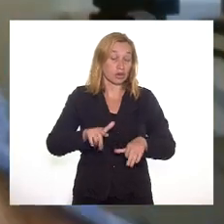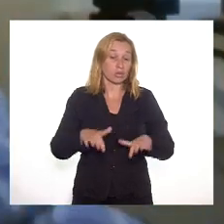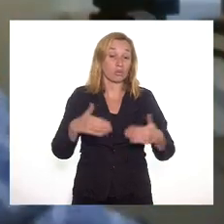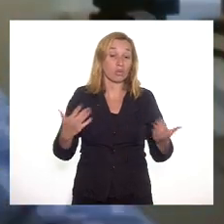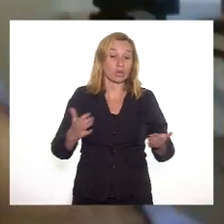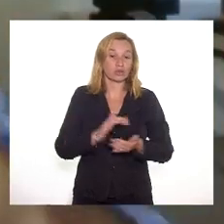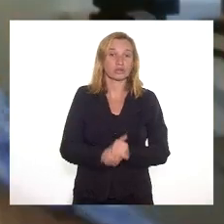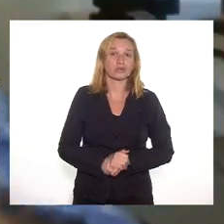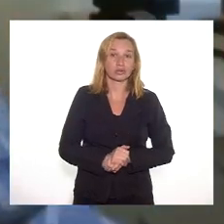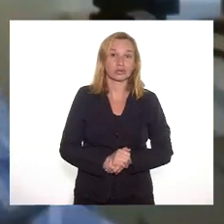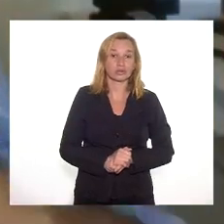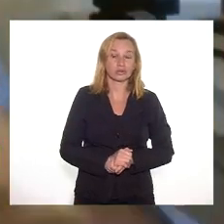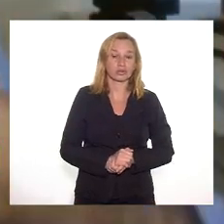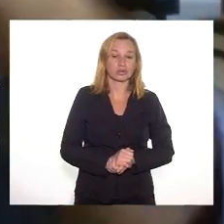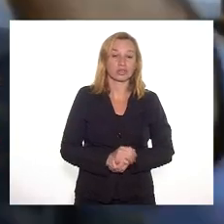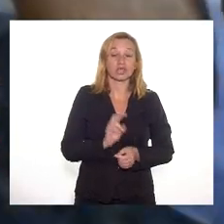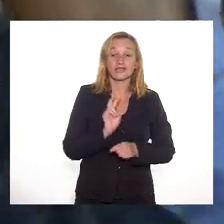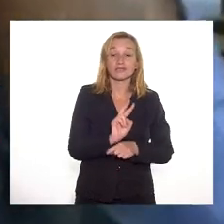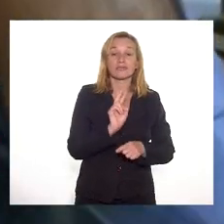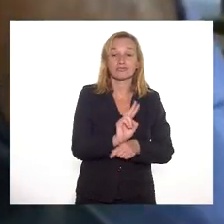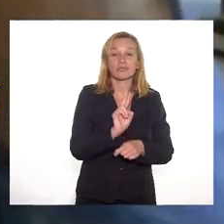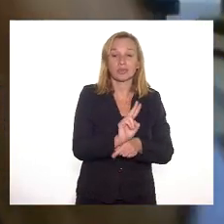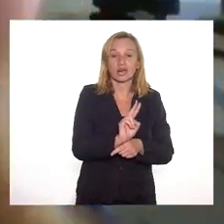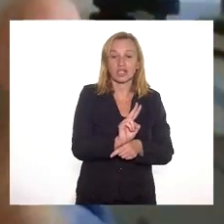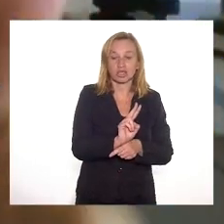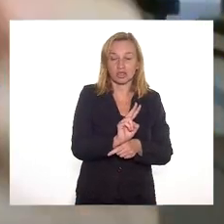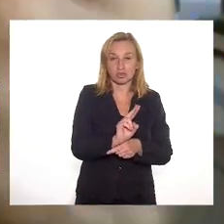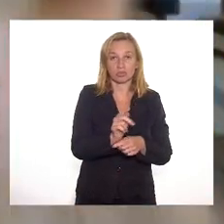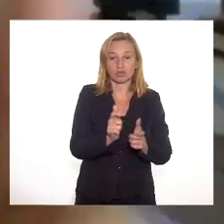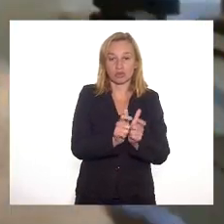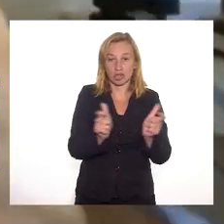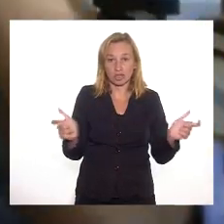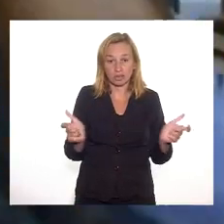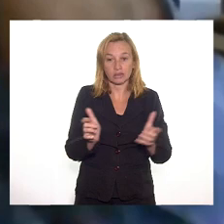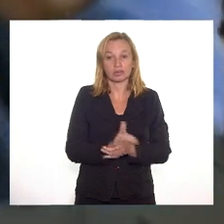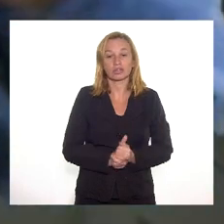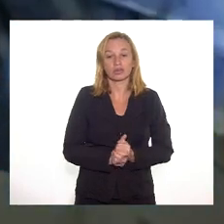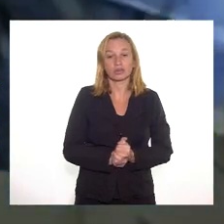propiciou aqueles empréstimos deletérios